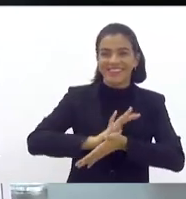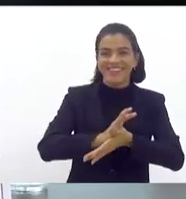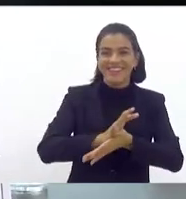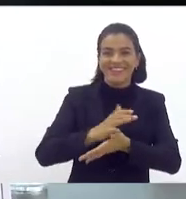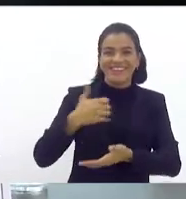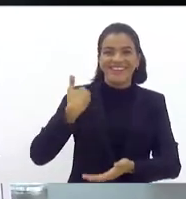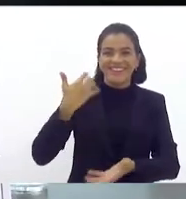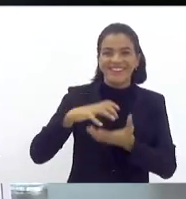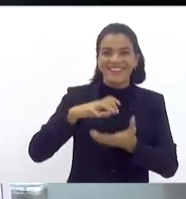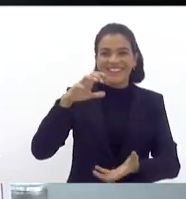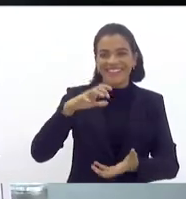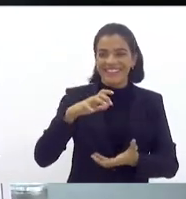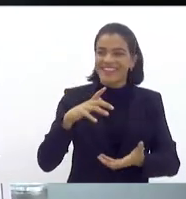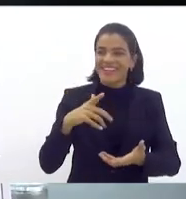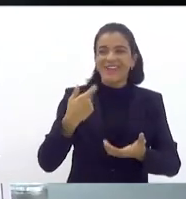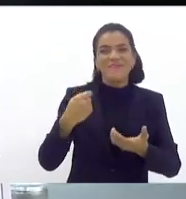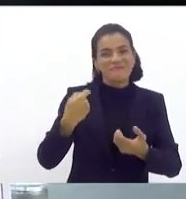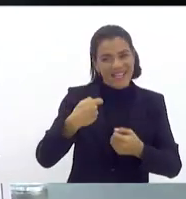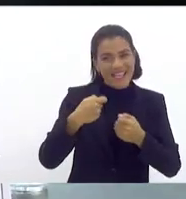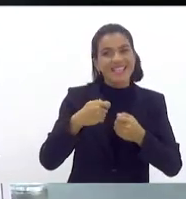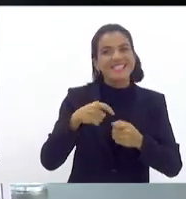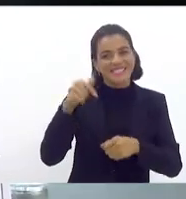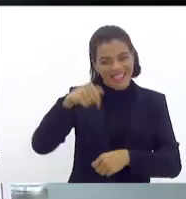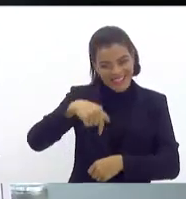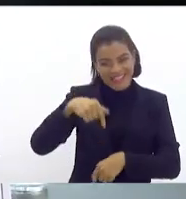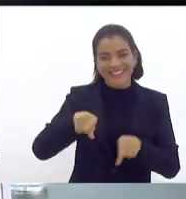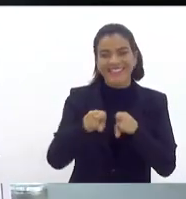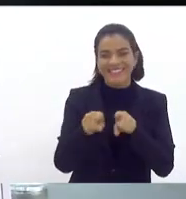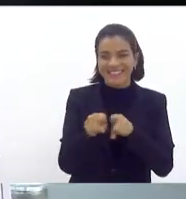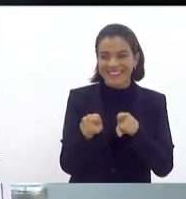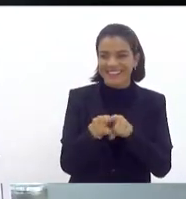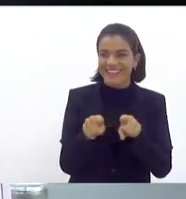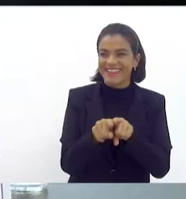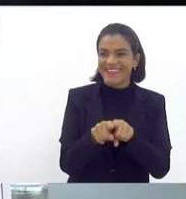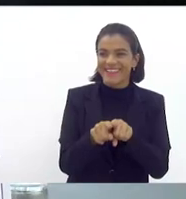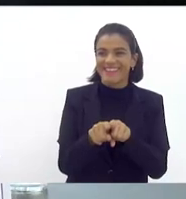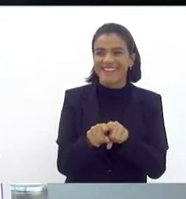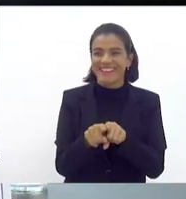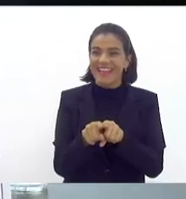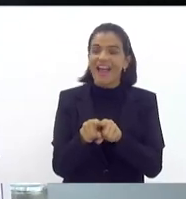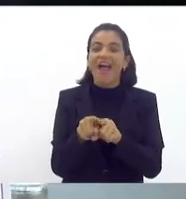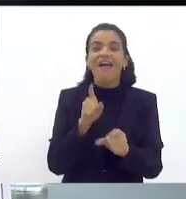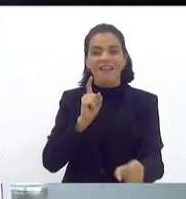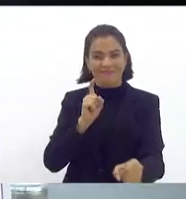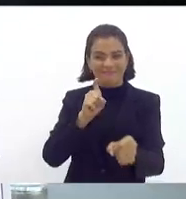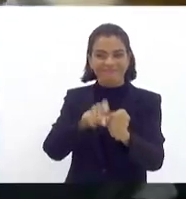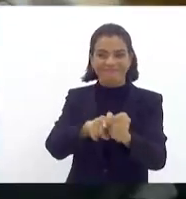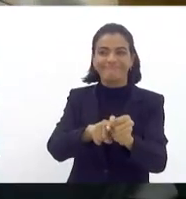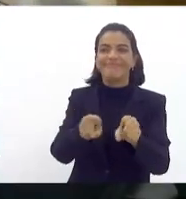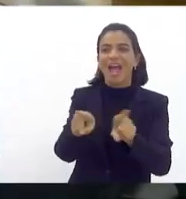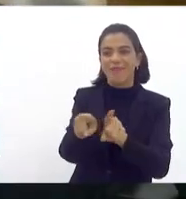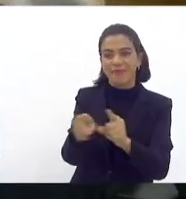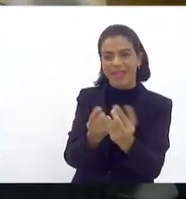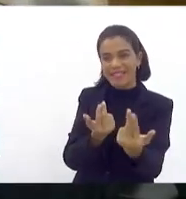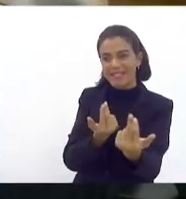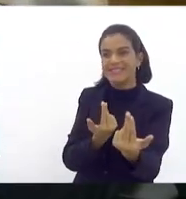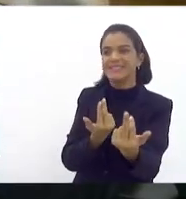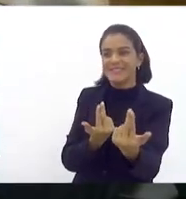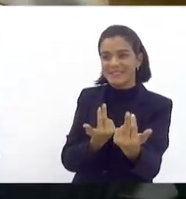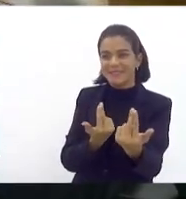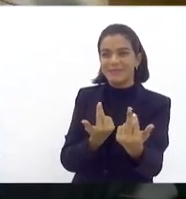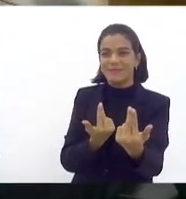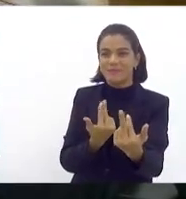presidente. Então tem que abranger aqui a Alerja também. Alguns públicos. Espero que eu não me seja... associo a essa observação. Espero que eu não